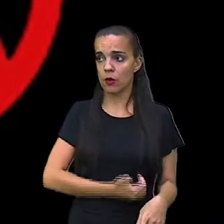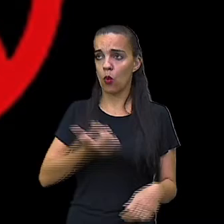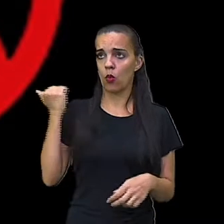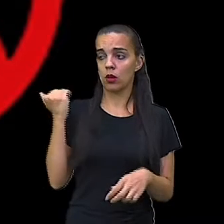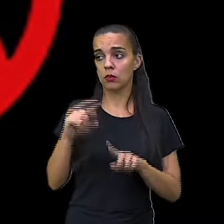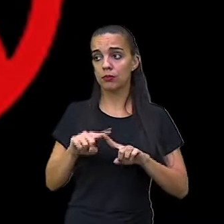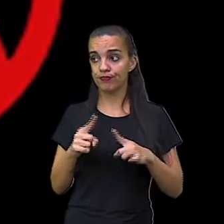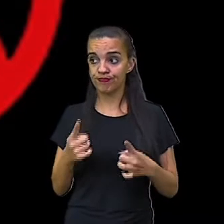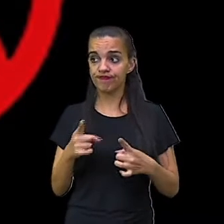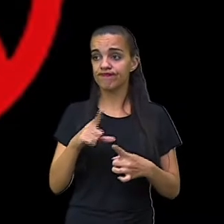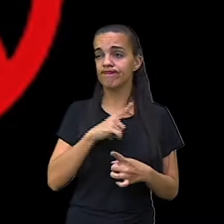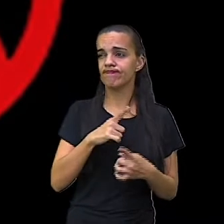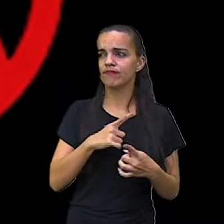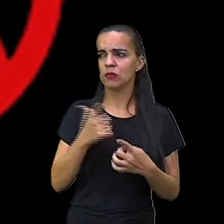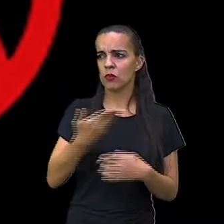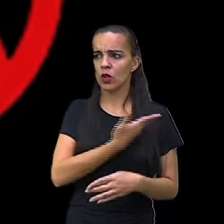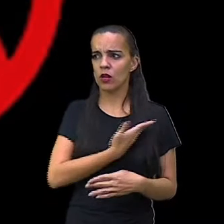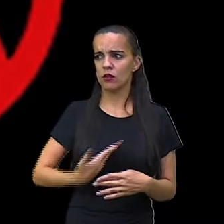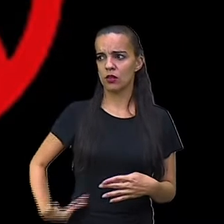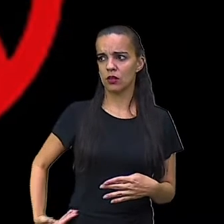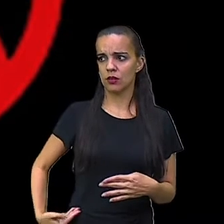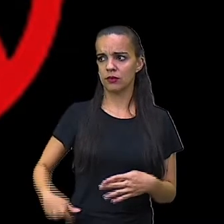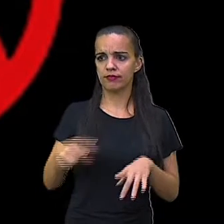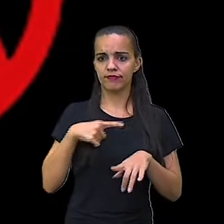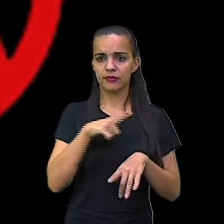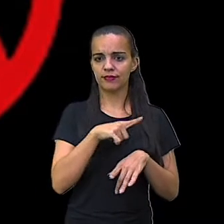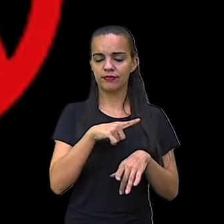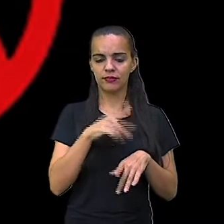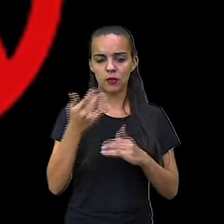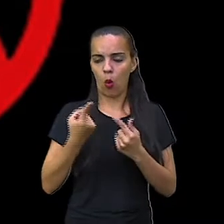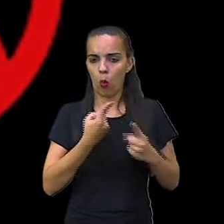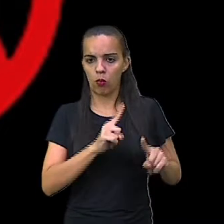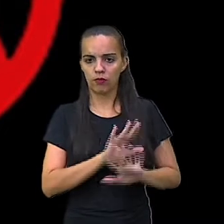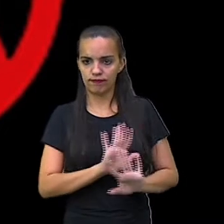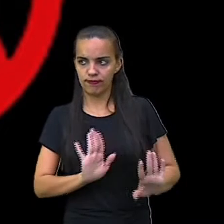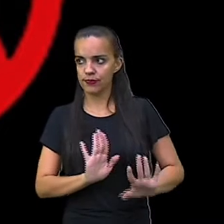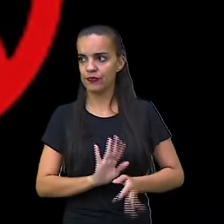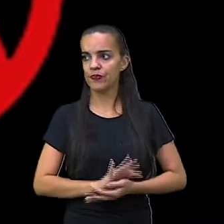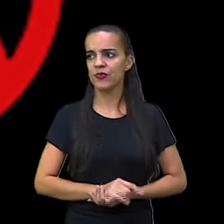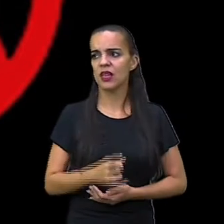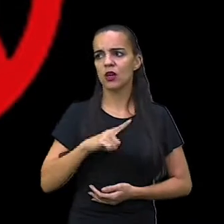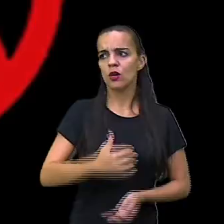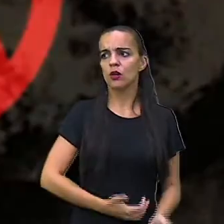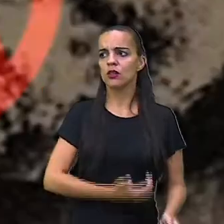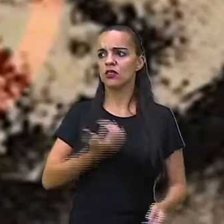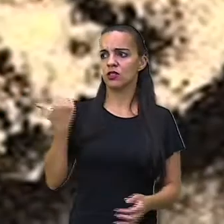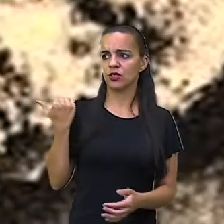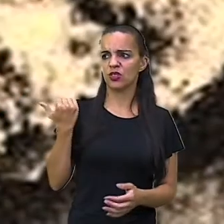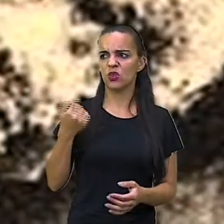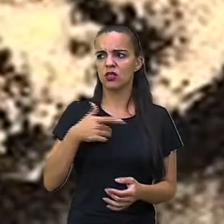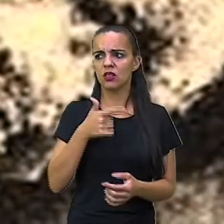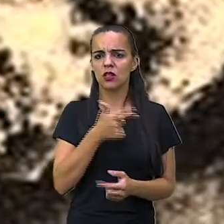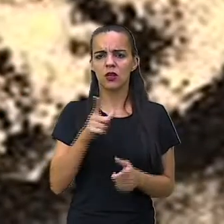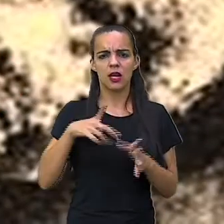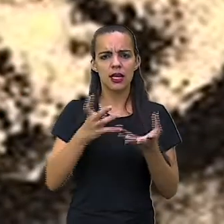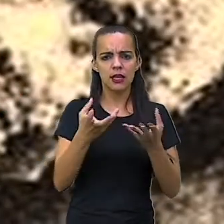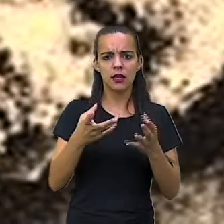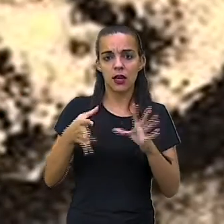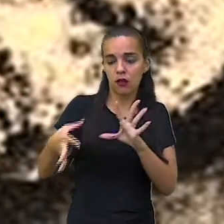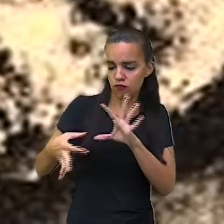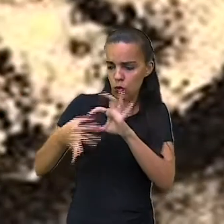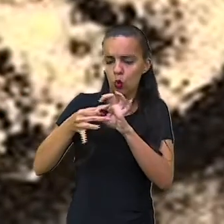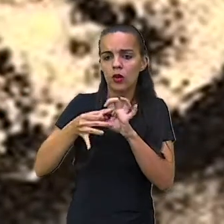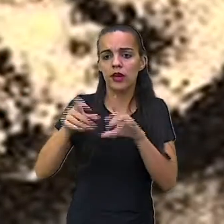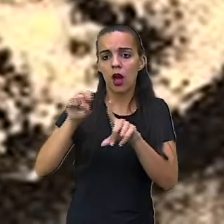porém, a ausência do governo é total. O anarquismo é uma corrente do socialismo